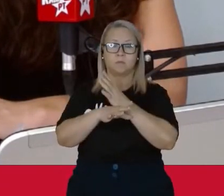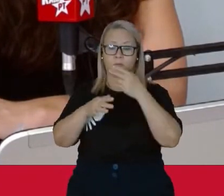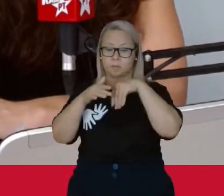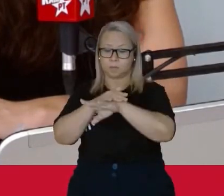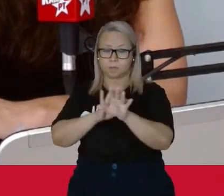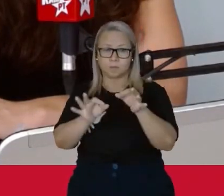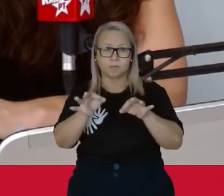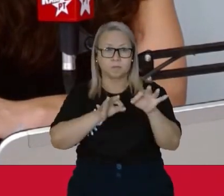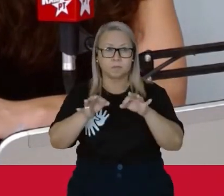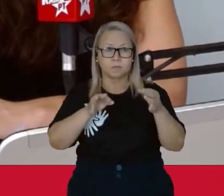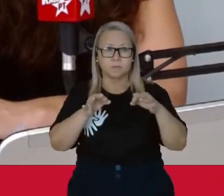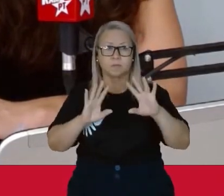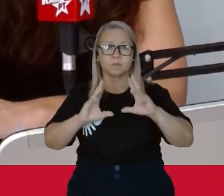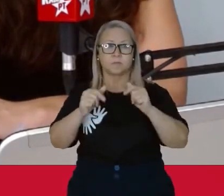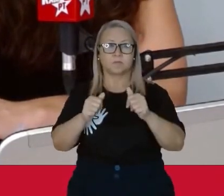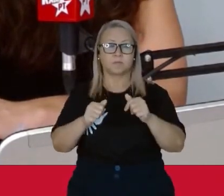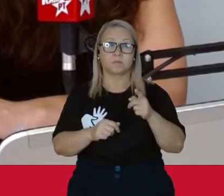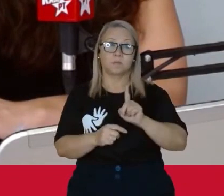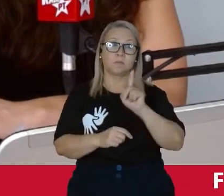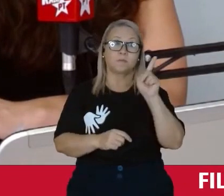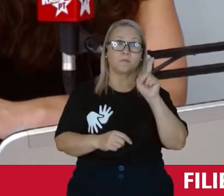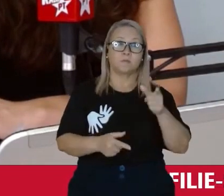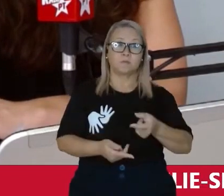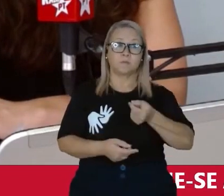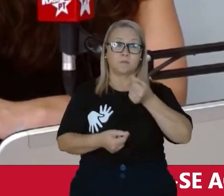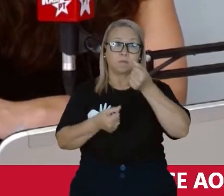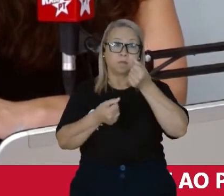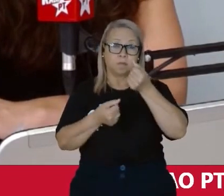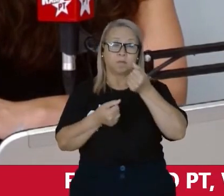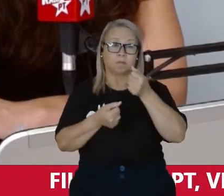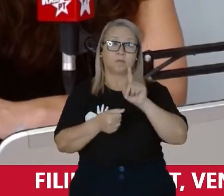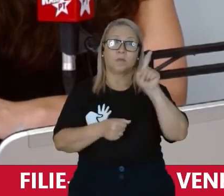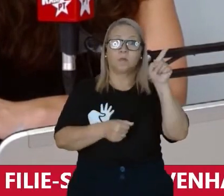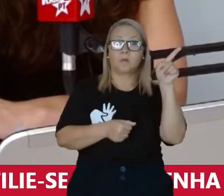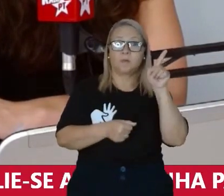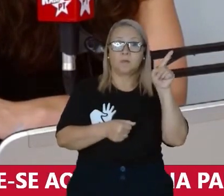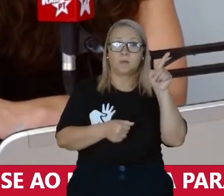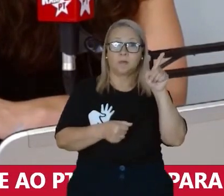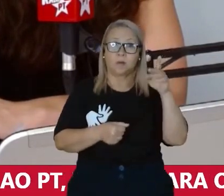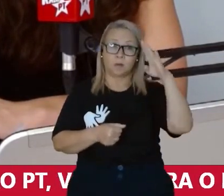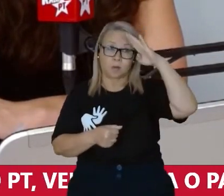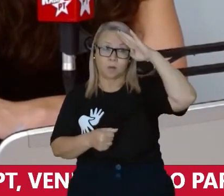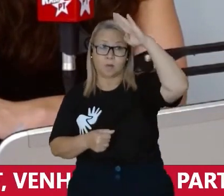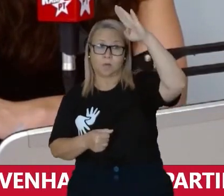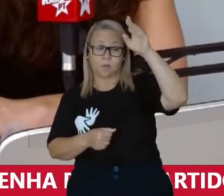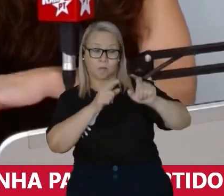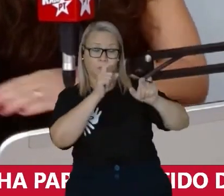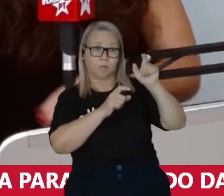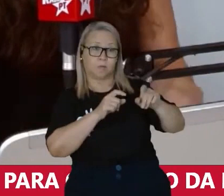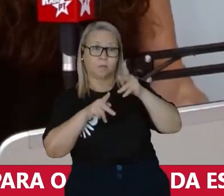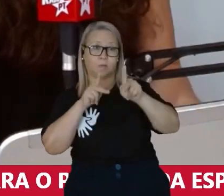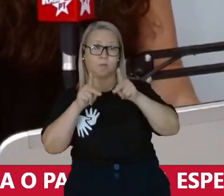organizar. Agora, do ponto de vista deles, o custo está. Bom, a máquina bolsonarista ela tem